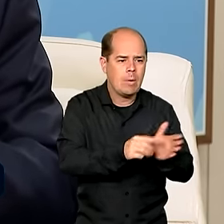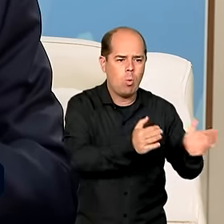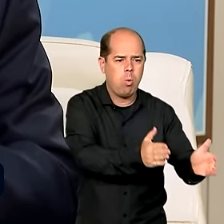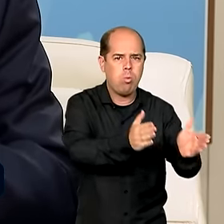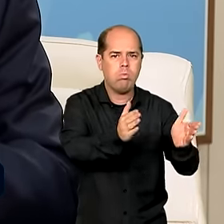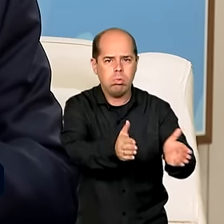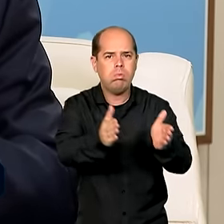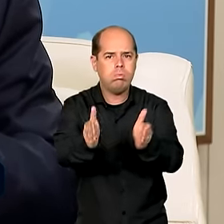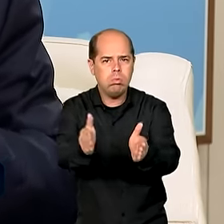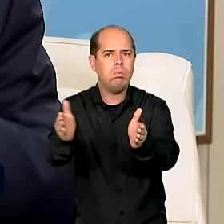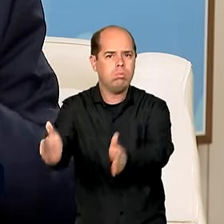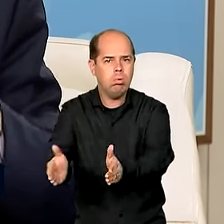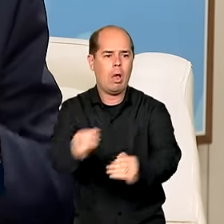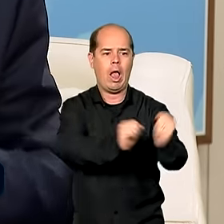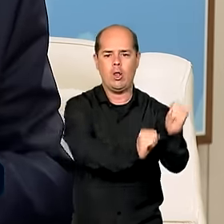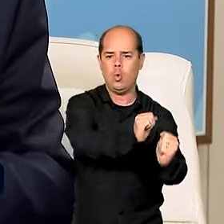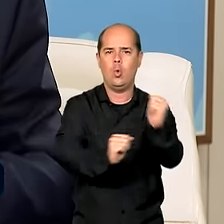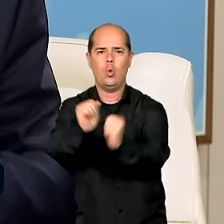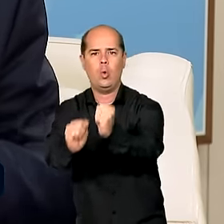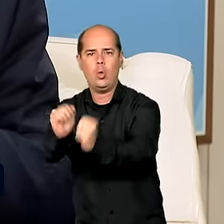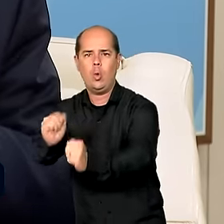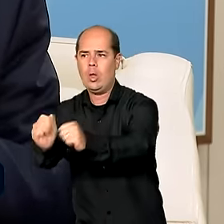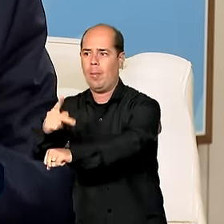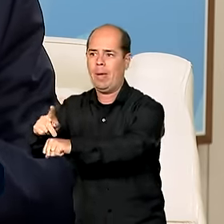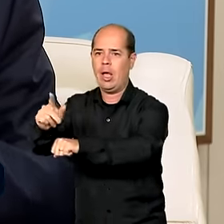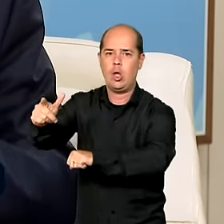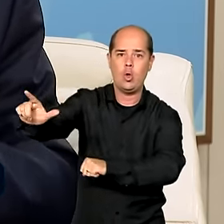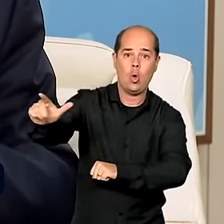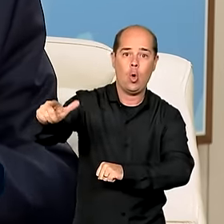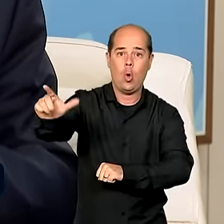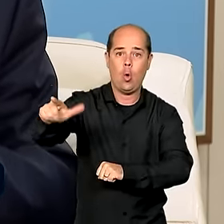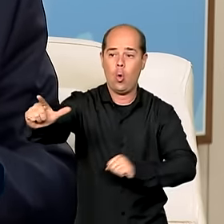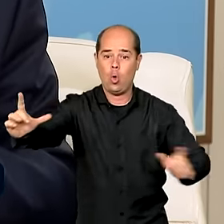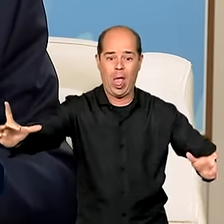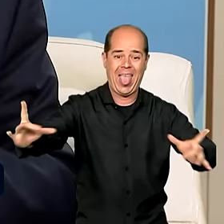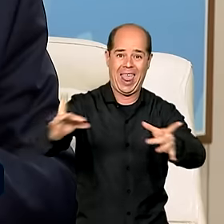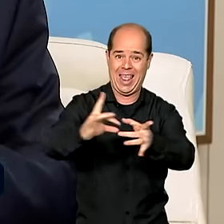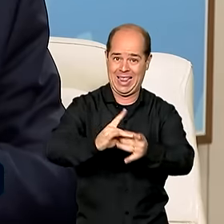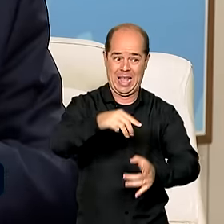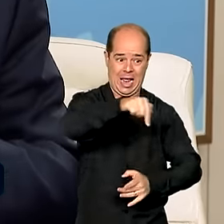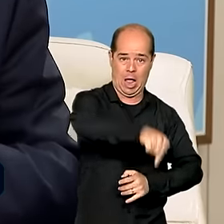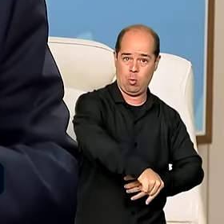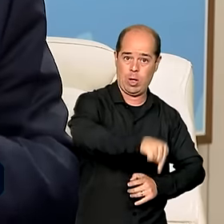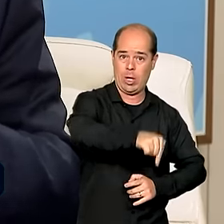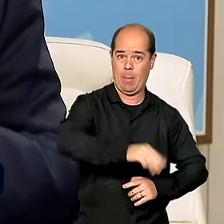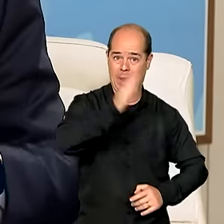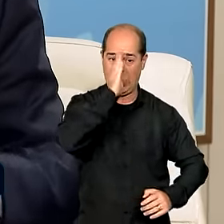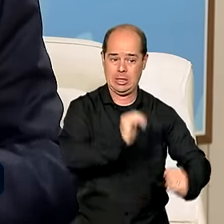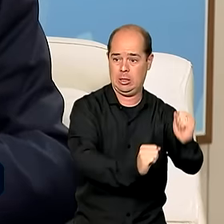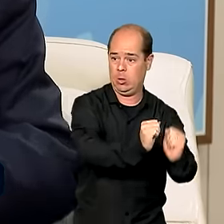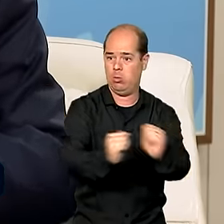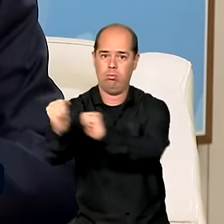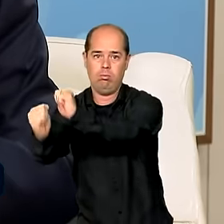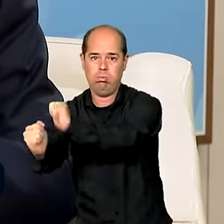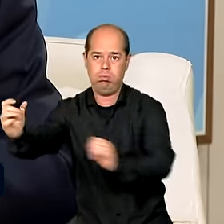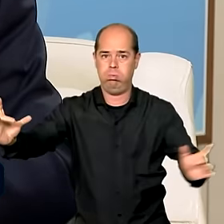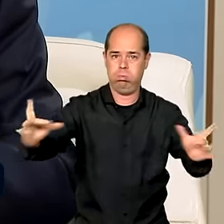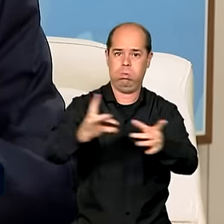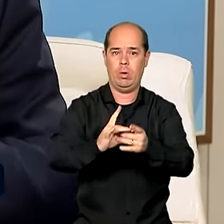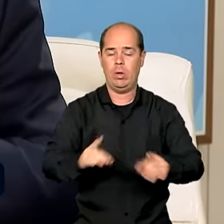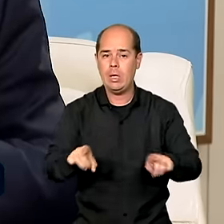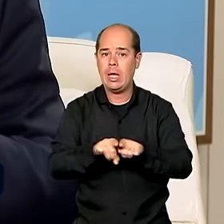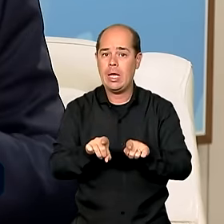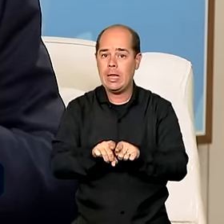outras indústrias outros países você integrar essa cadeia produtiva e de outro lado energia